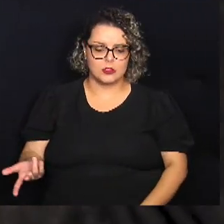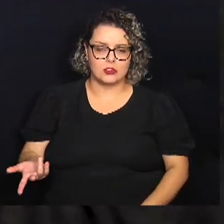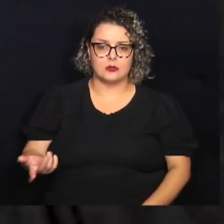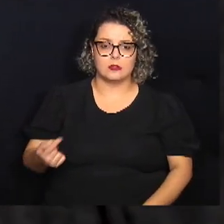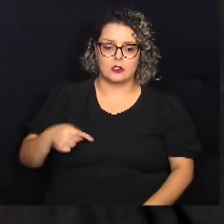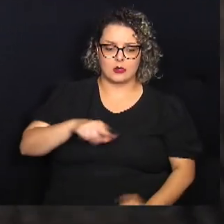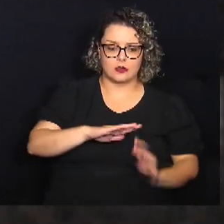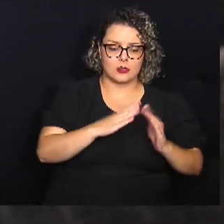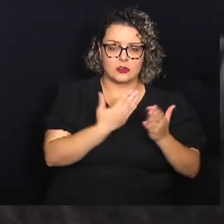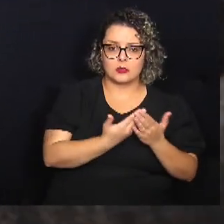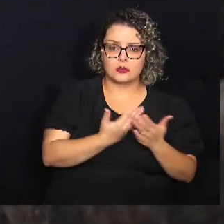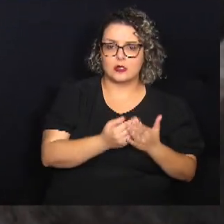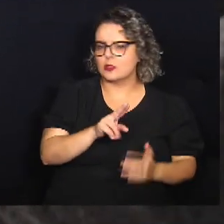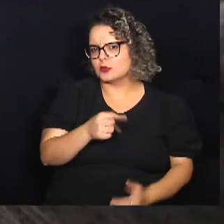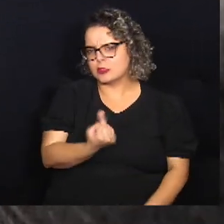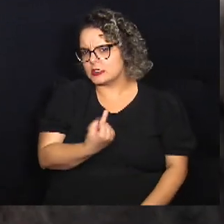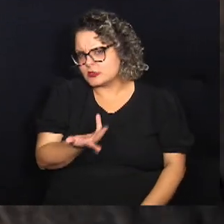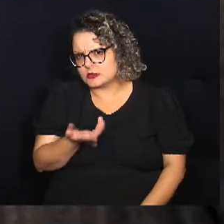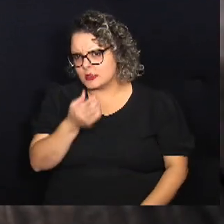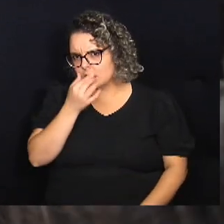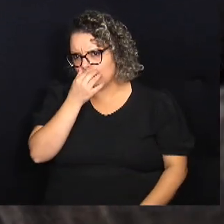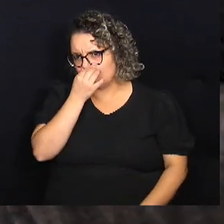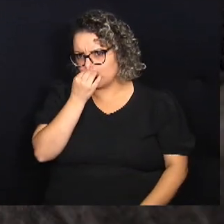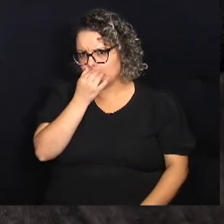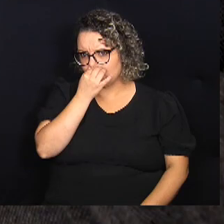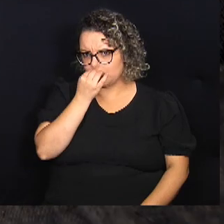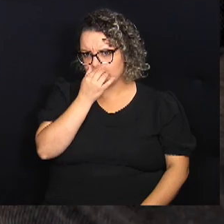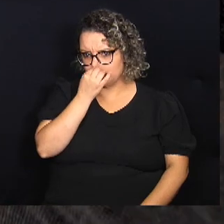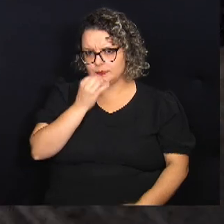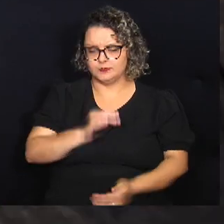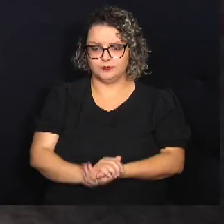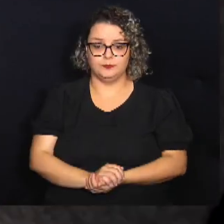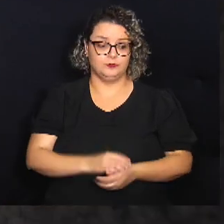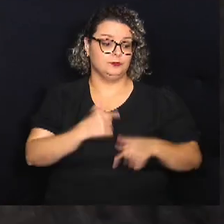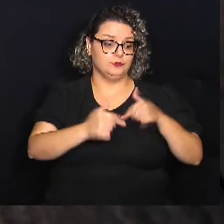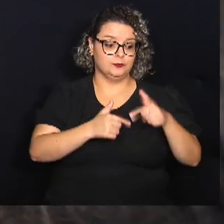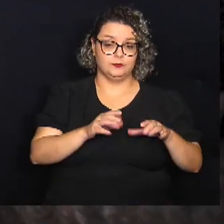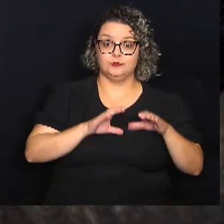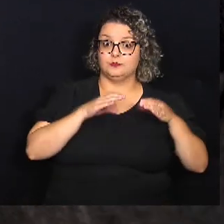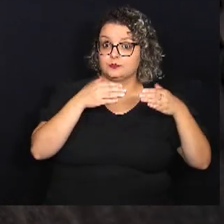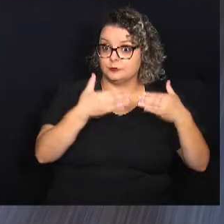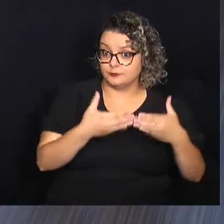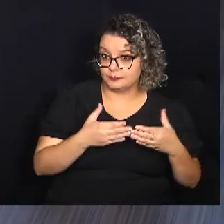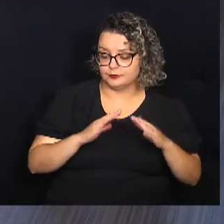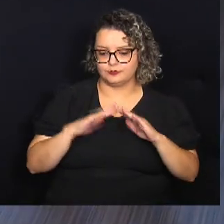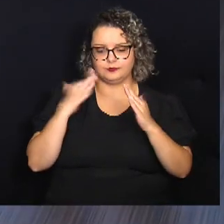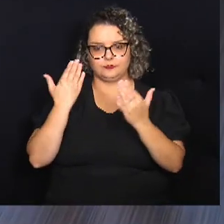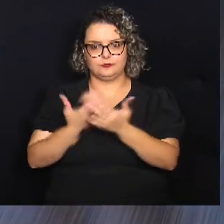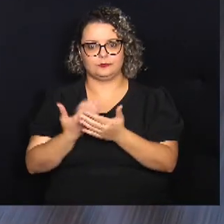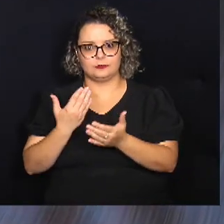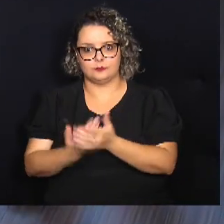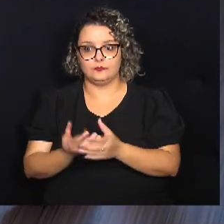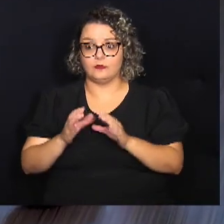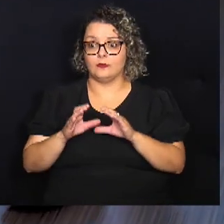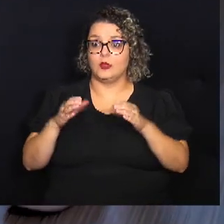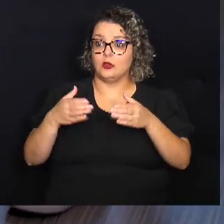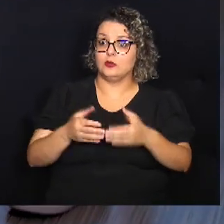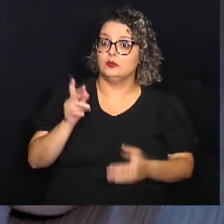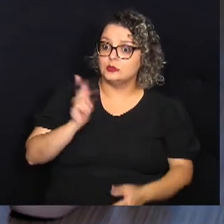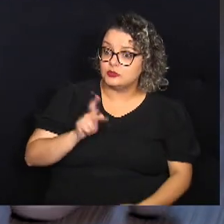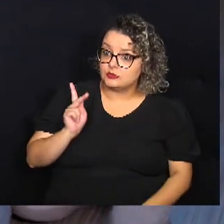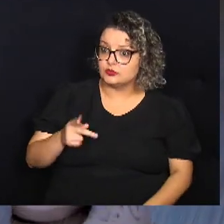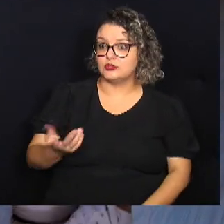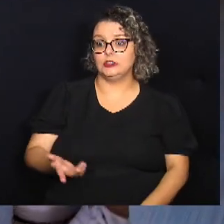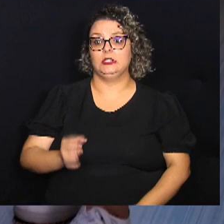escola, ele nunca está sozinho. Né? Ele vai trabalhar num conjunto de uma escola, num grupo de professores, ele